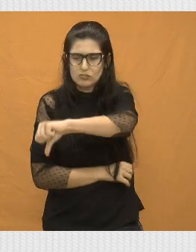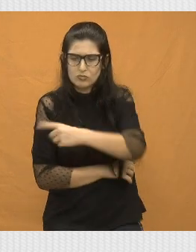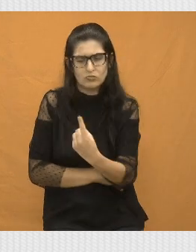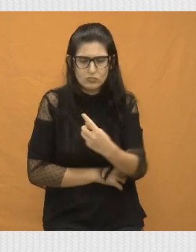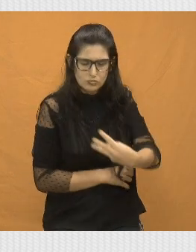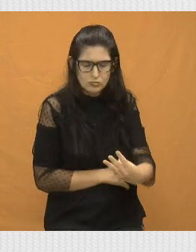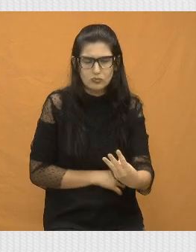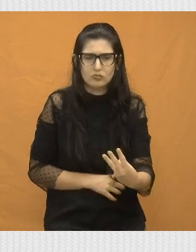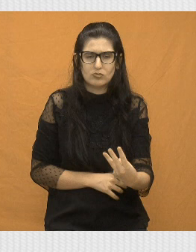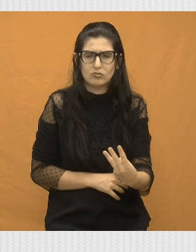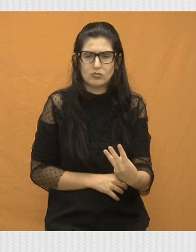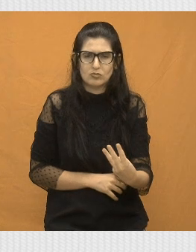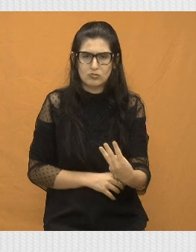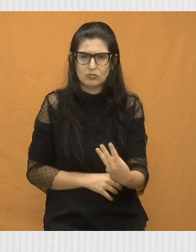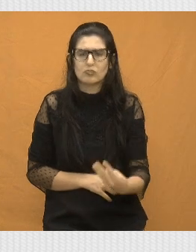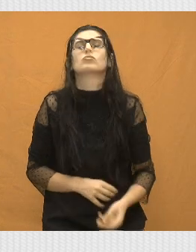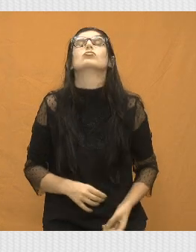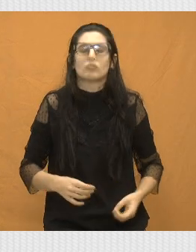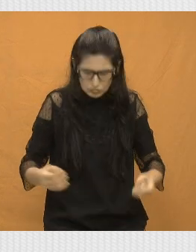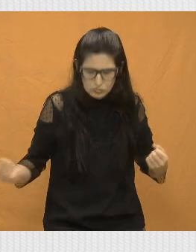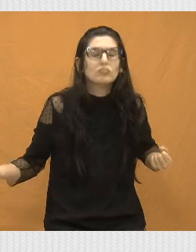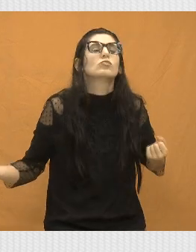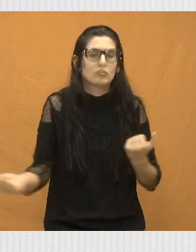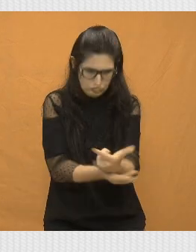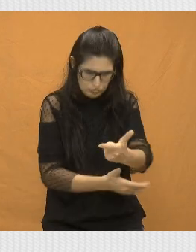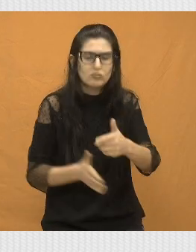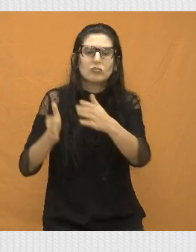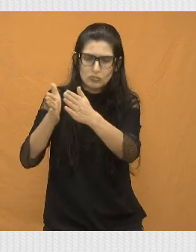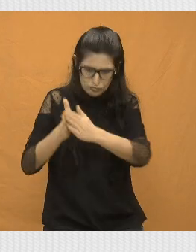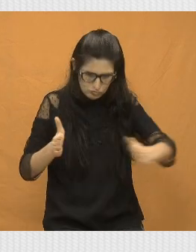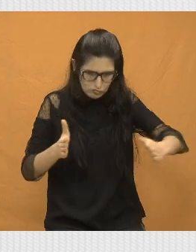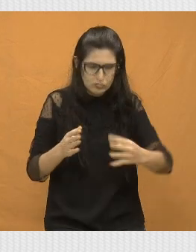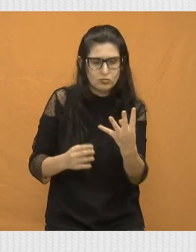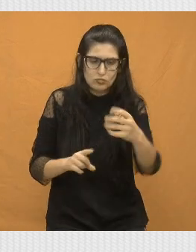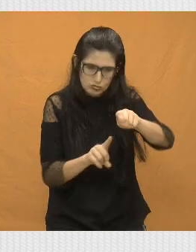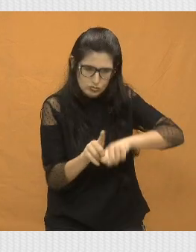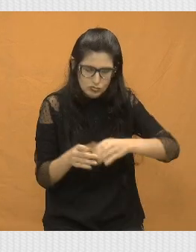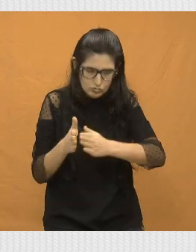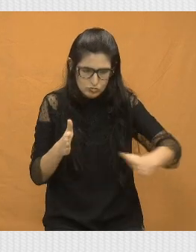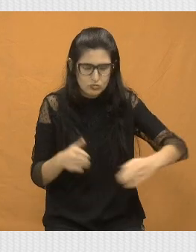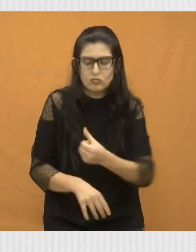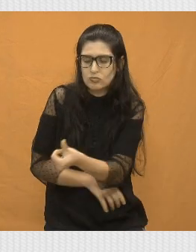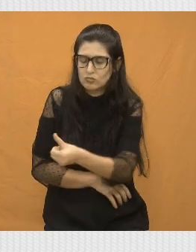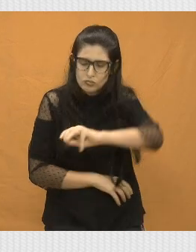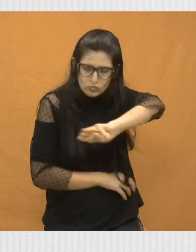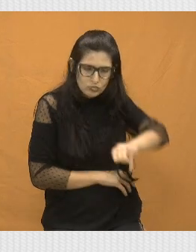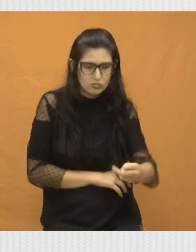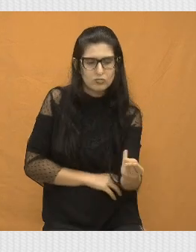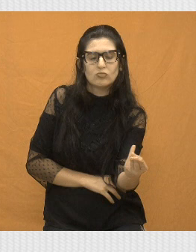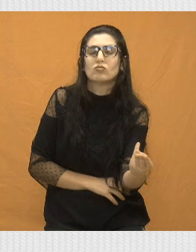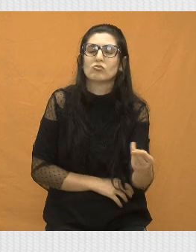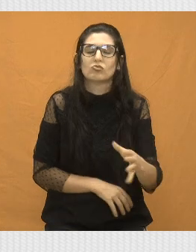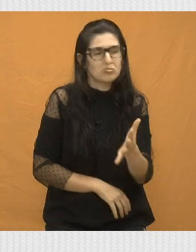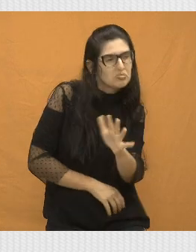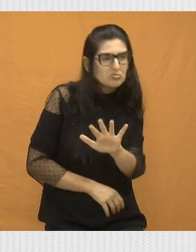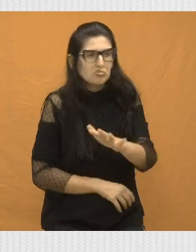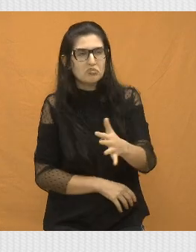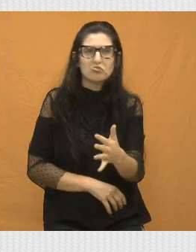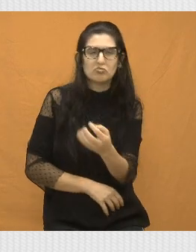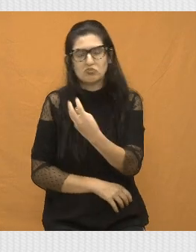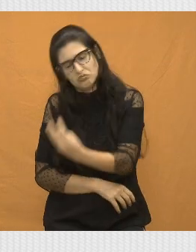165.913.000 e liquidado no primeiro quadrimestre 6 milhões, chegando a um percentual de